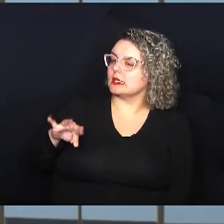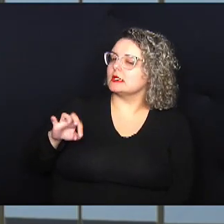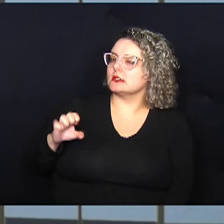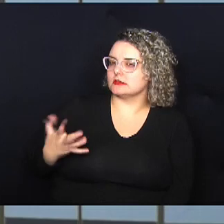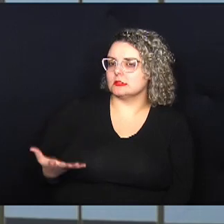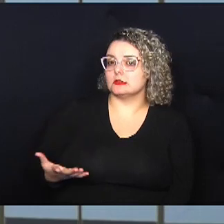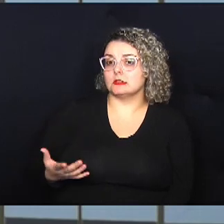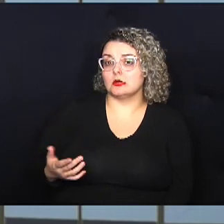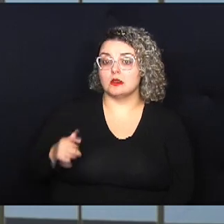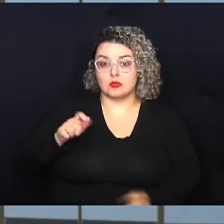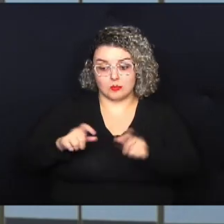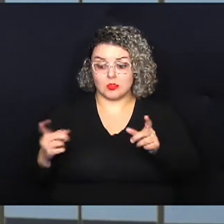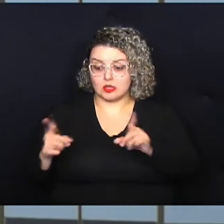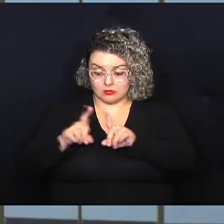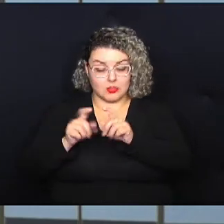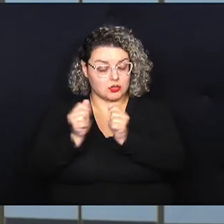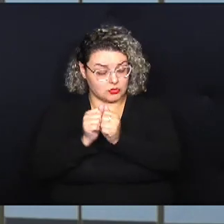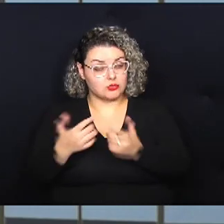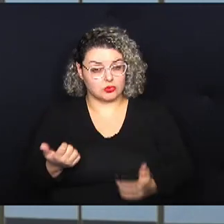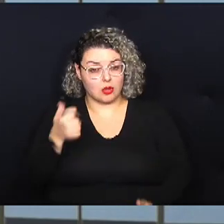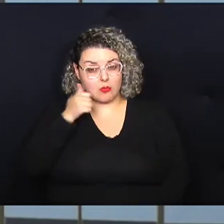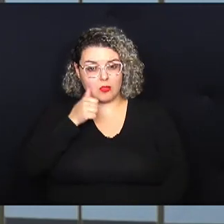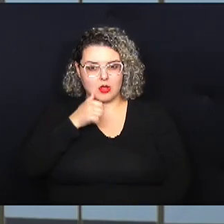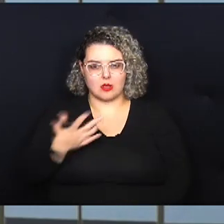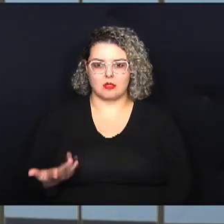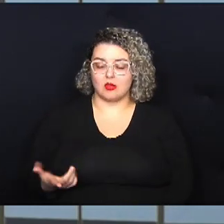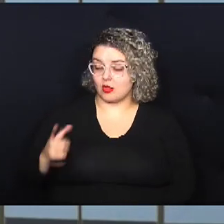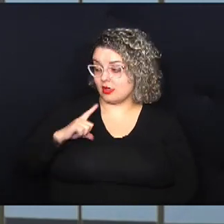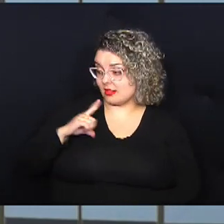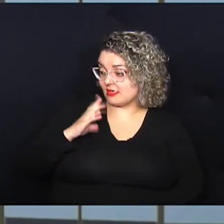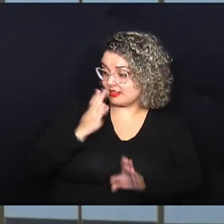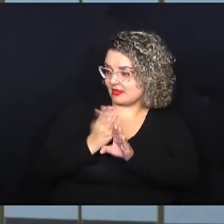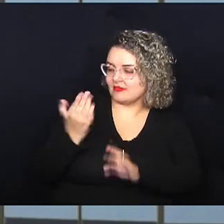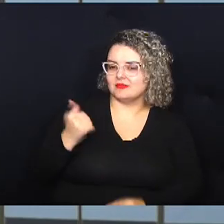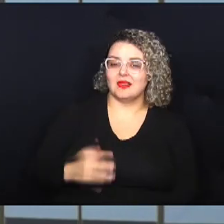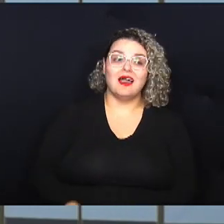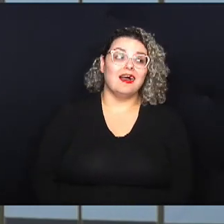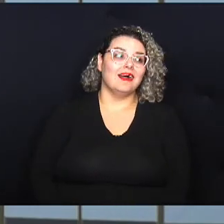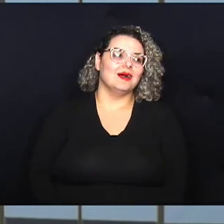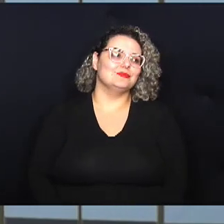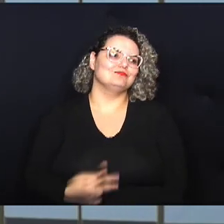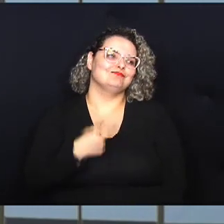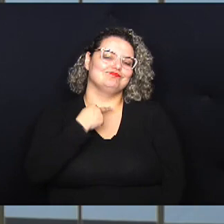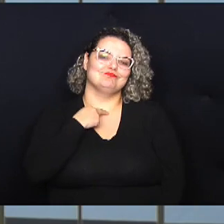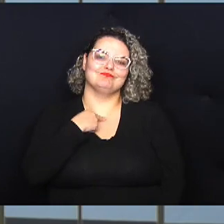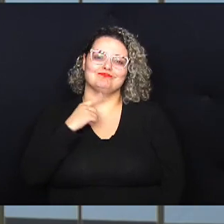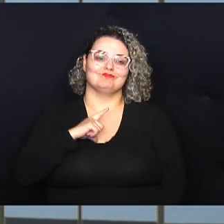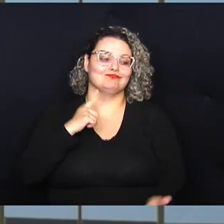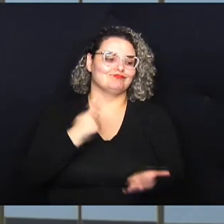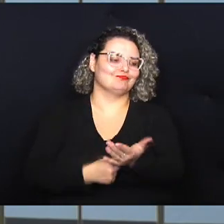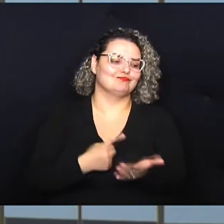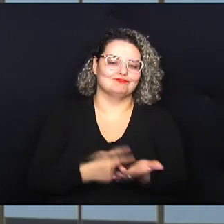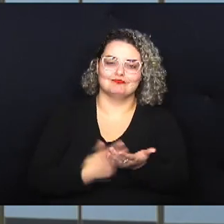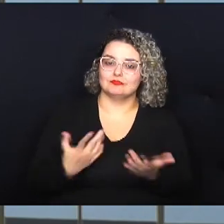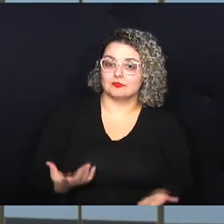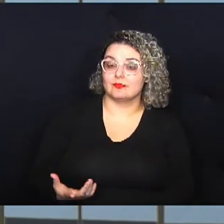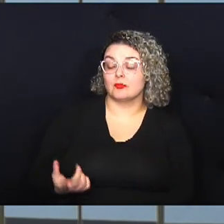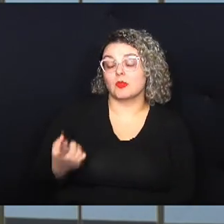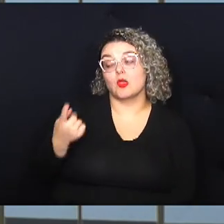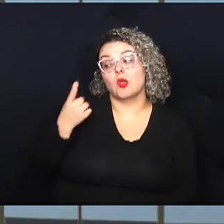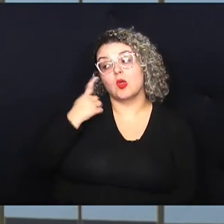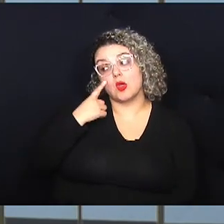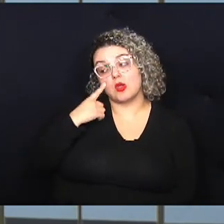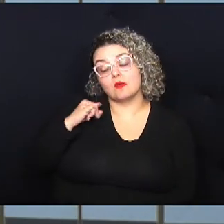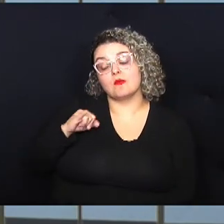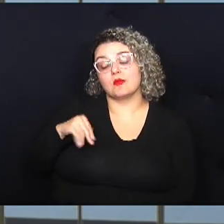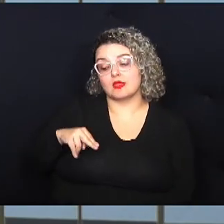próximas, mulheres próximas, eu falo, olha, tal dia eu tenho um encontro, vem, ai, não posso, eu tenho compromisso, olha, eu vou fazer uma